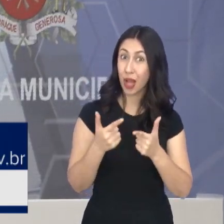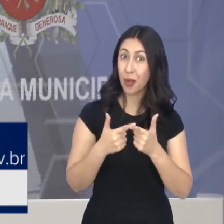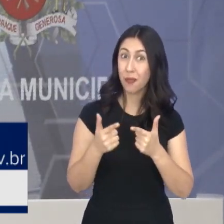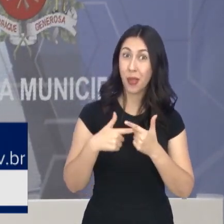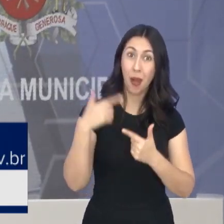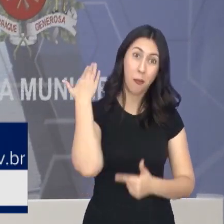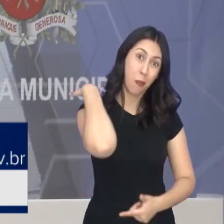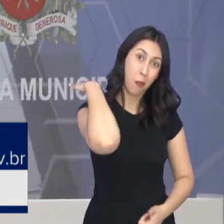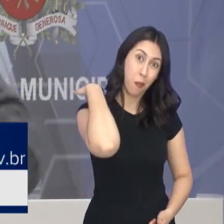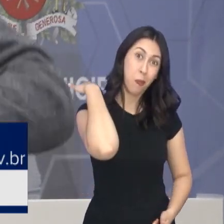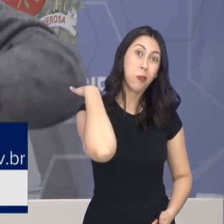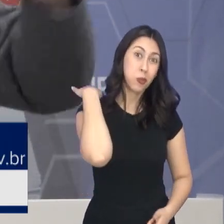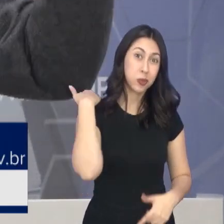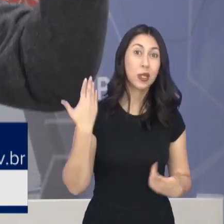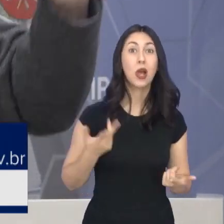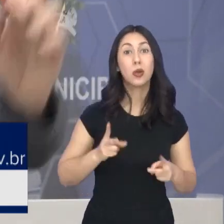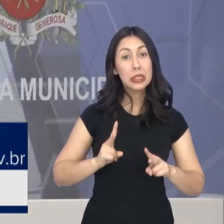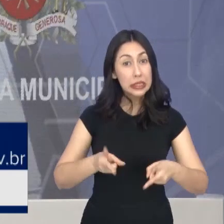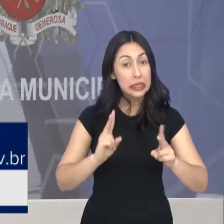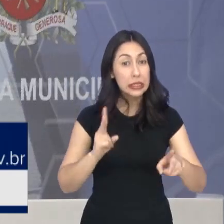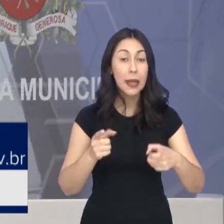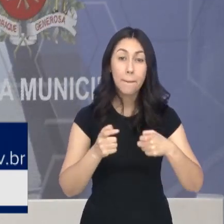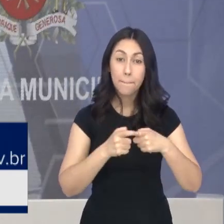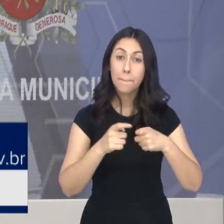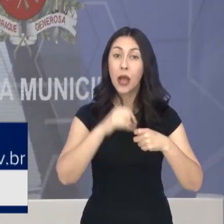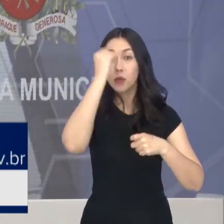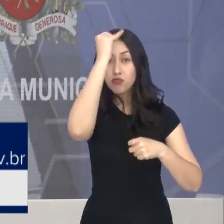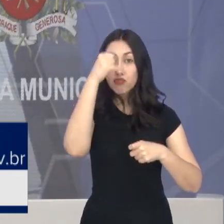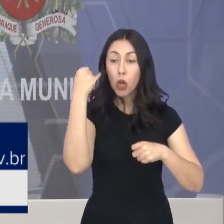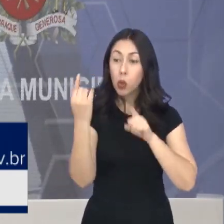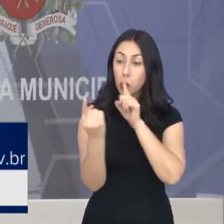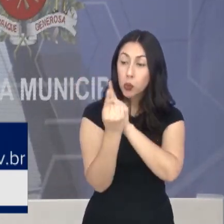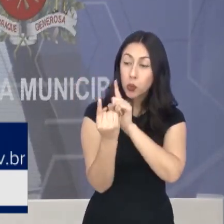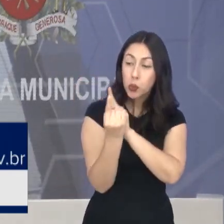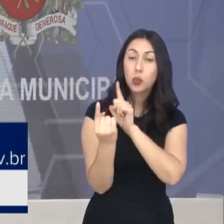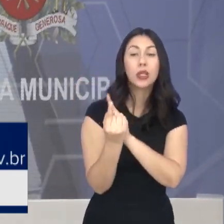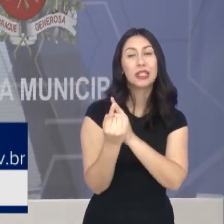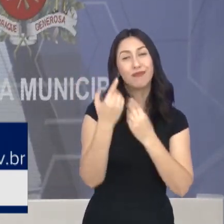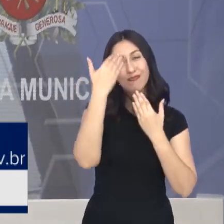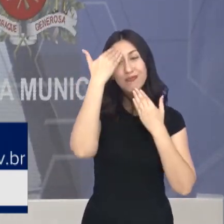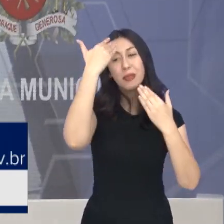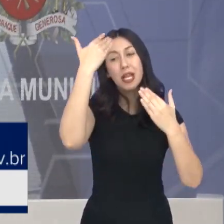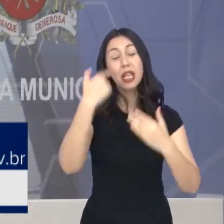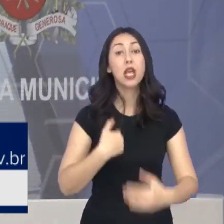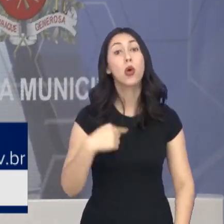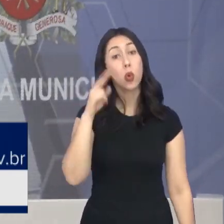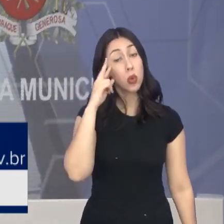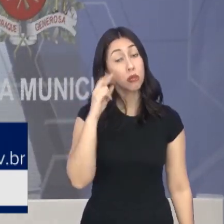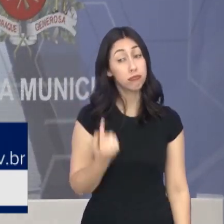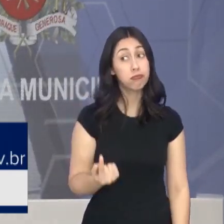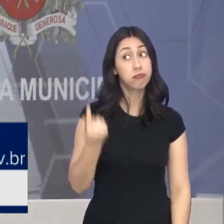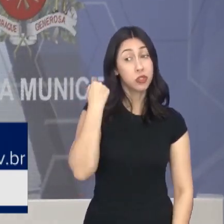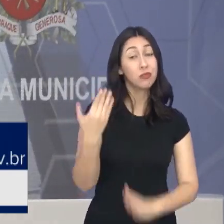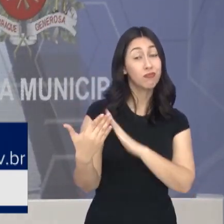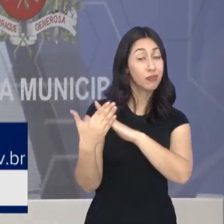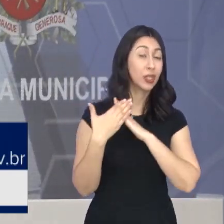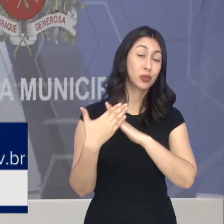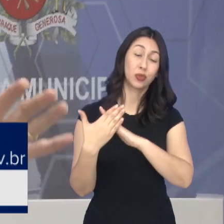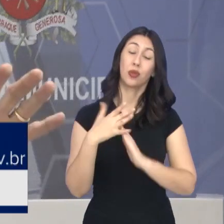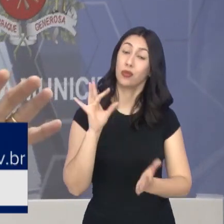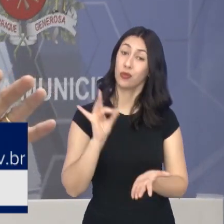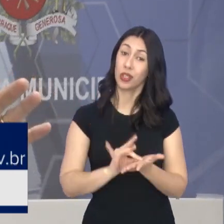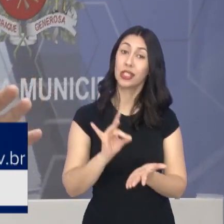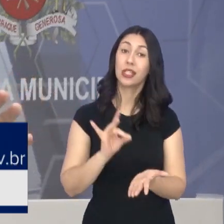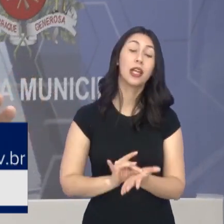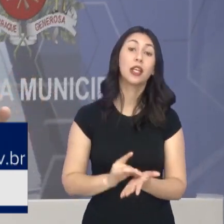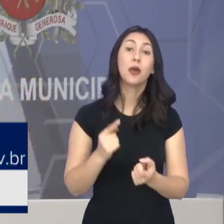Zé Cláudio me atendendo 24 horas. Obrigado por essa fase aí, me lembro bem que você me ajudou bastante no momento que, se a gente não